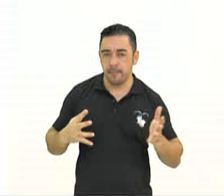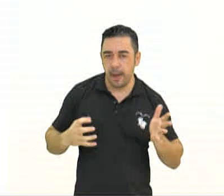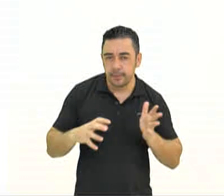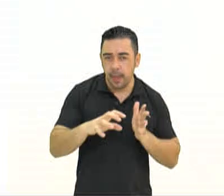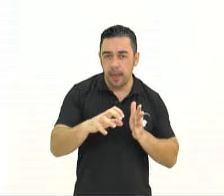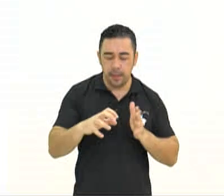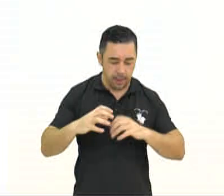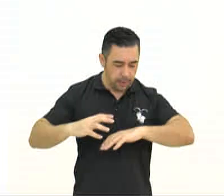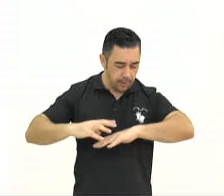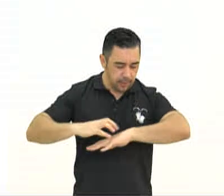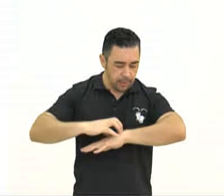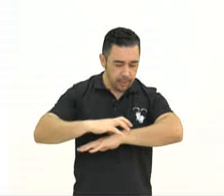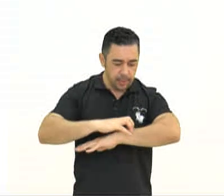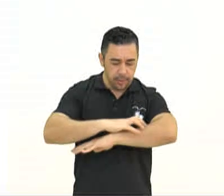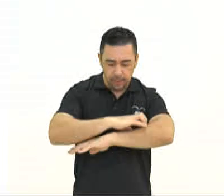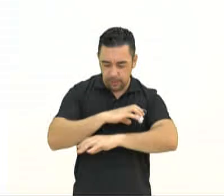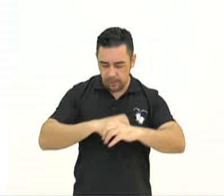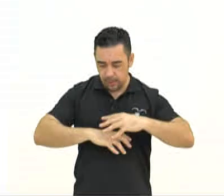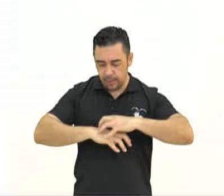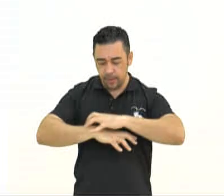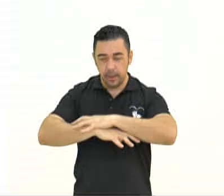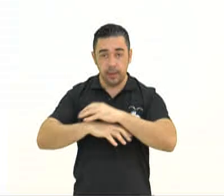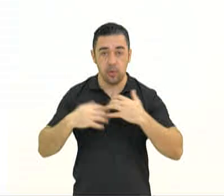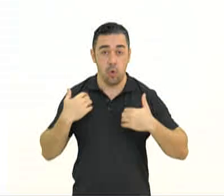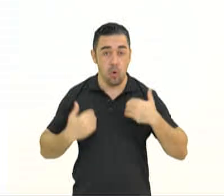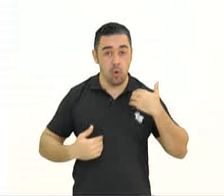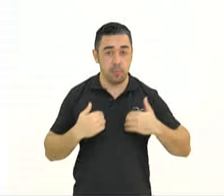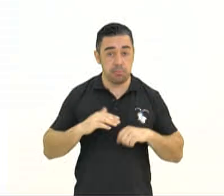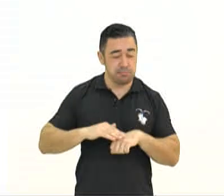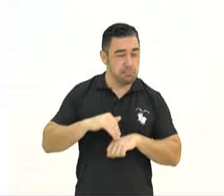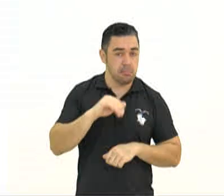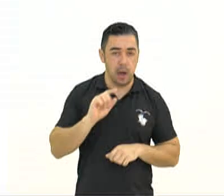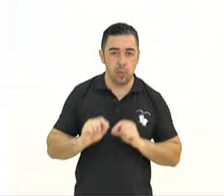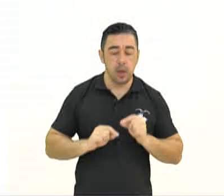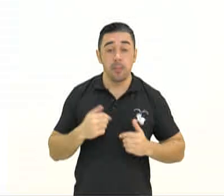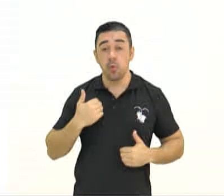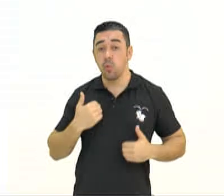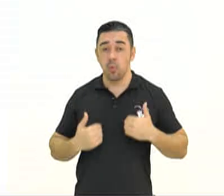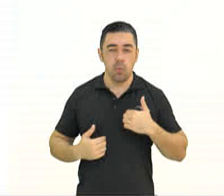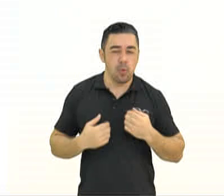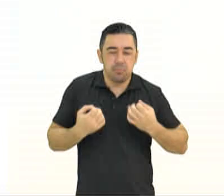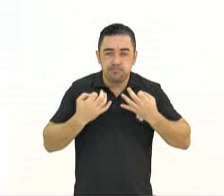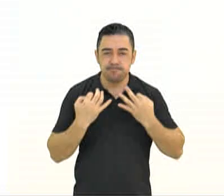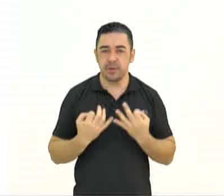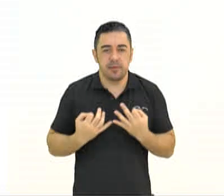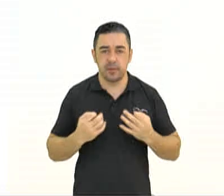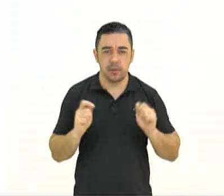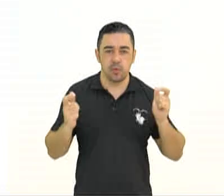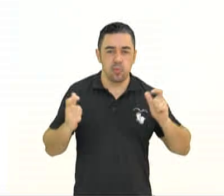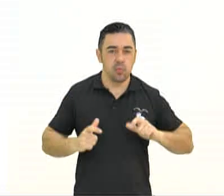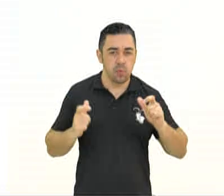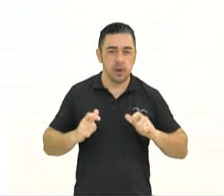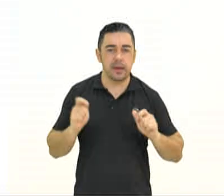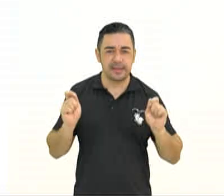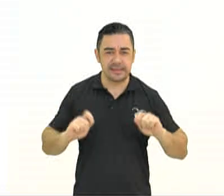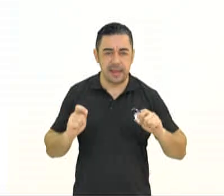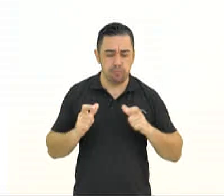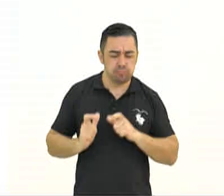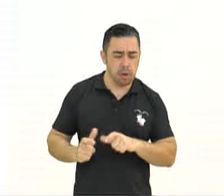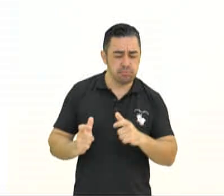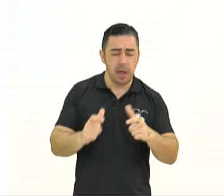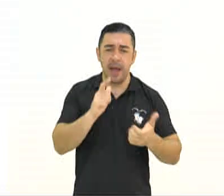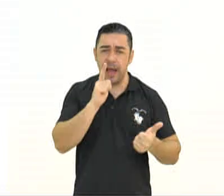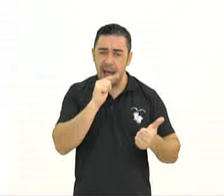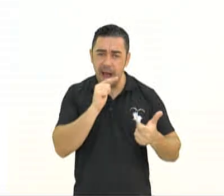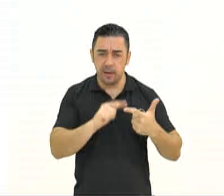bactérias pastando pela sua pele do que gente vivendo no planeta. Para elas, seu corpo é um paraíso, um lugar cheio de oásis onde água e